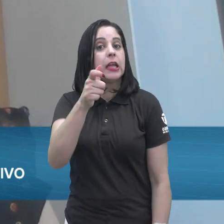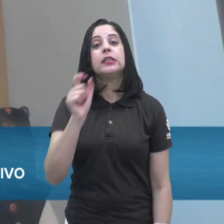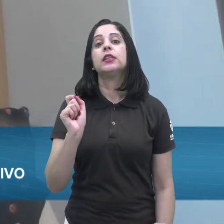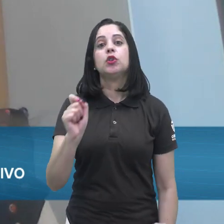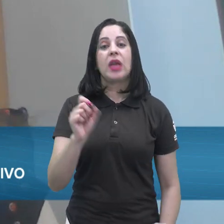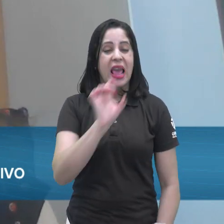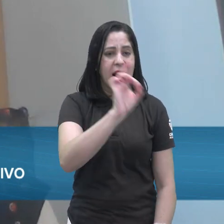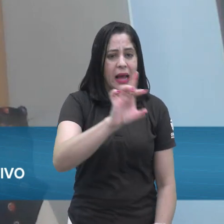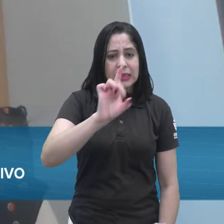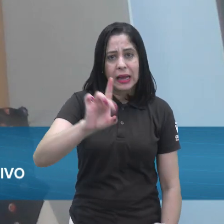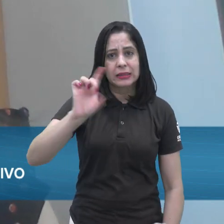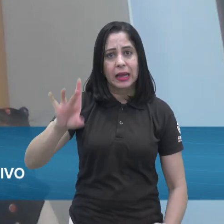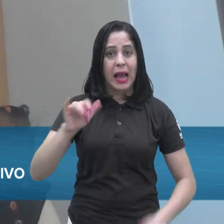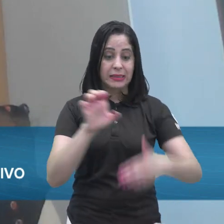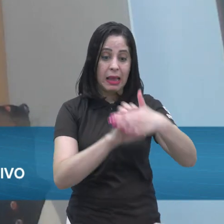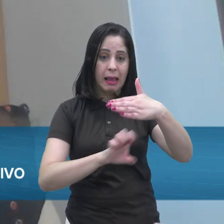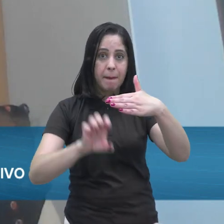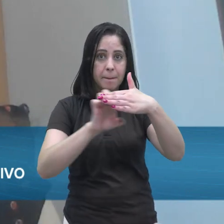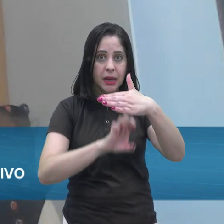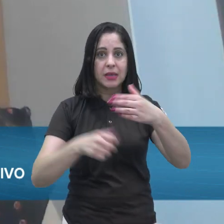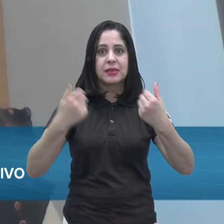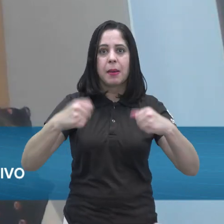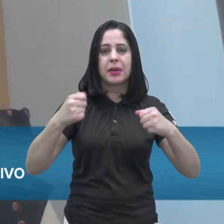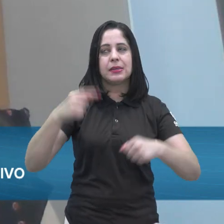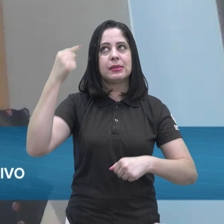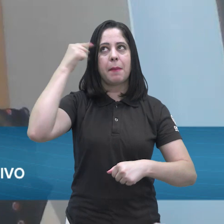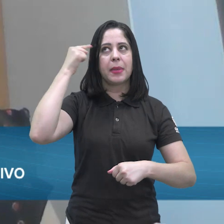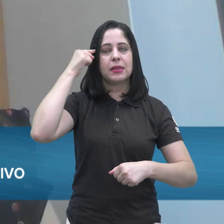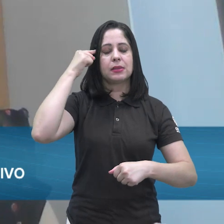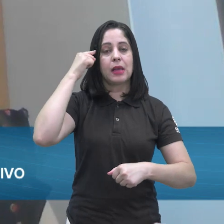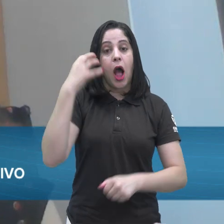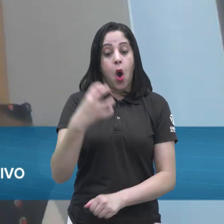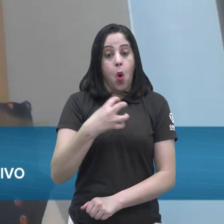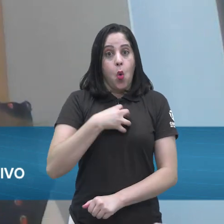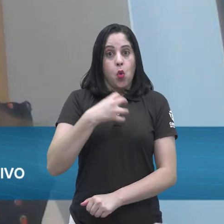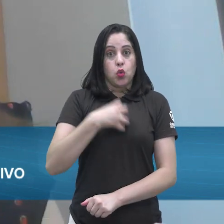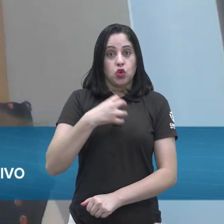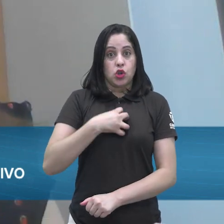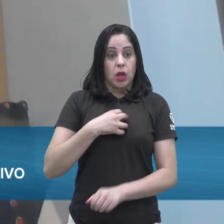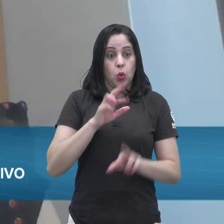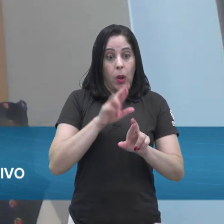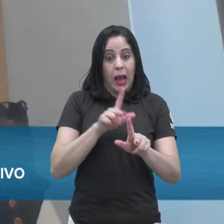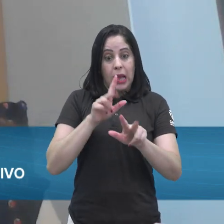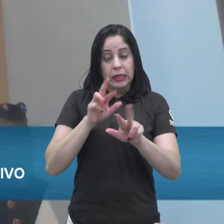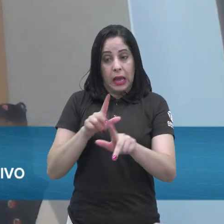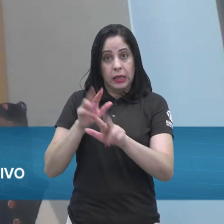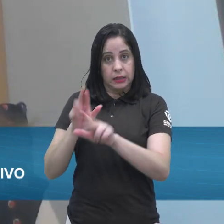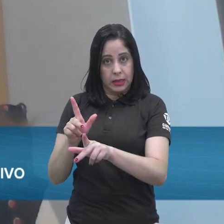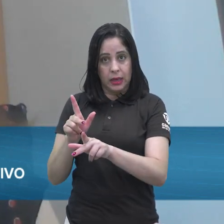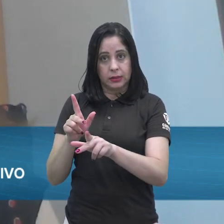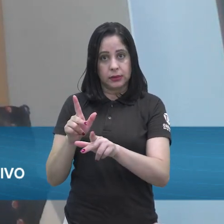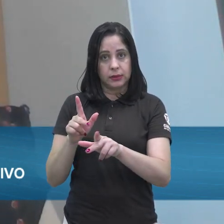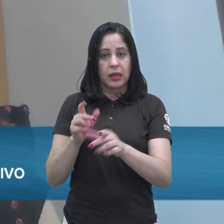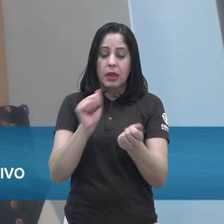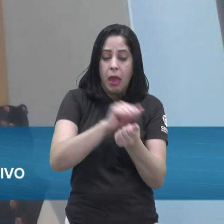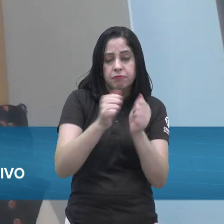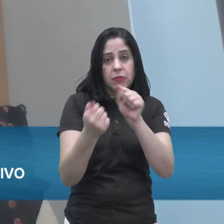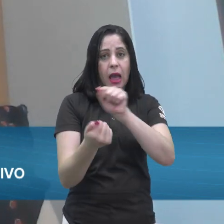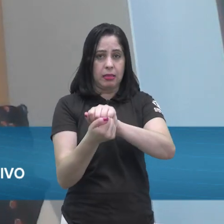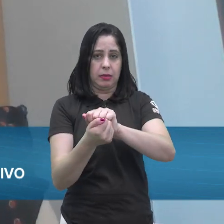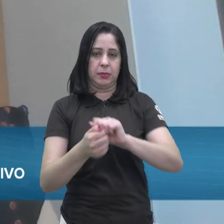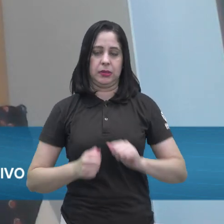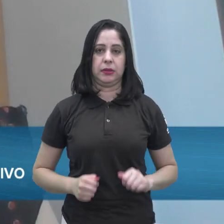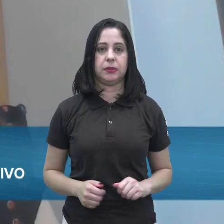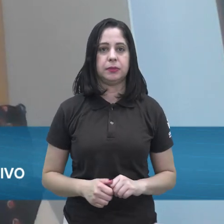cada departamento, cada empresa, entenda qual é a sua cultura e qual é a plataforma que cabe melhor dentro da